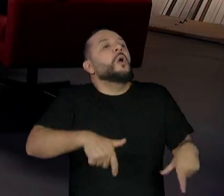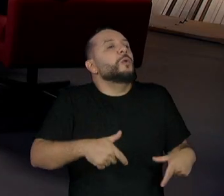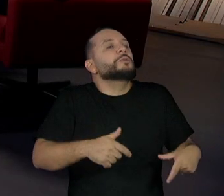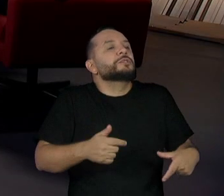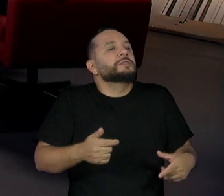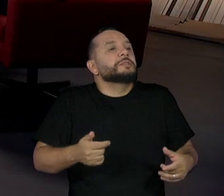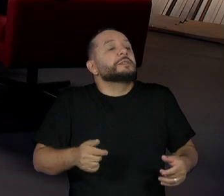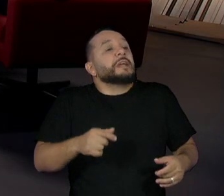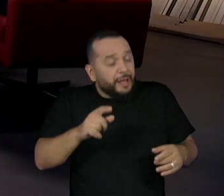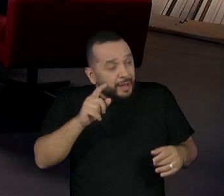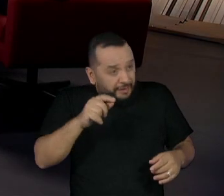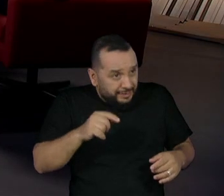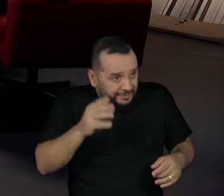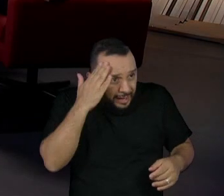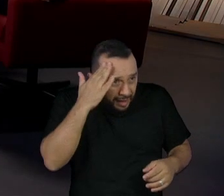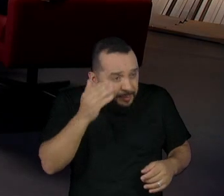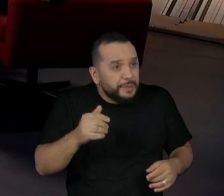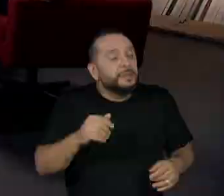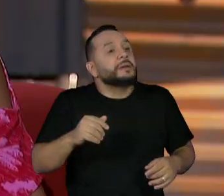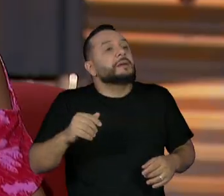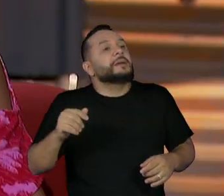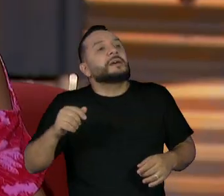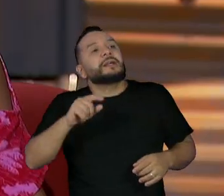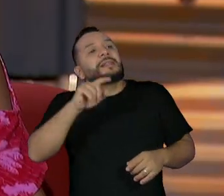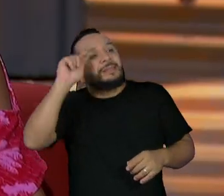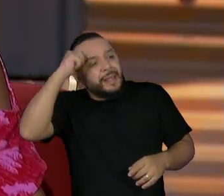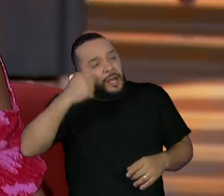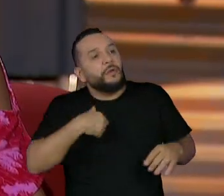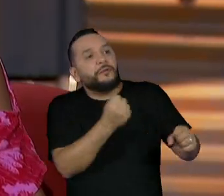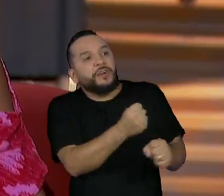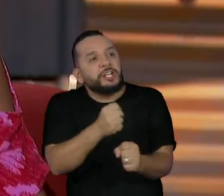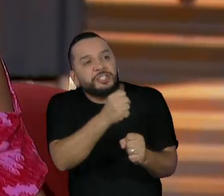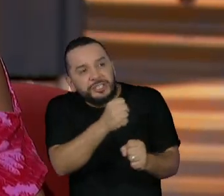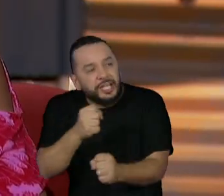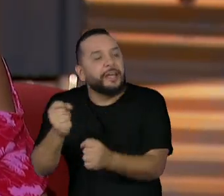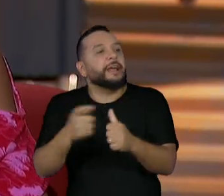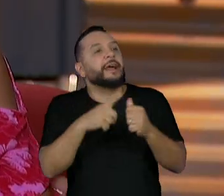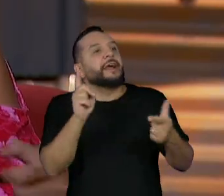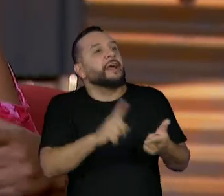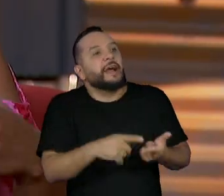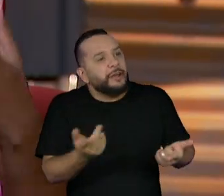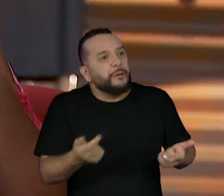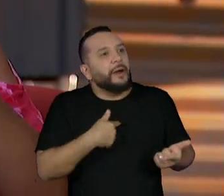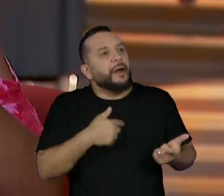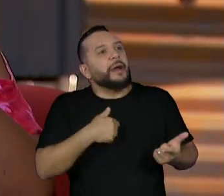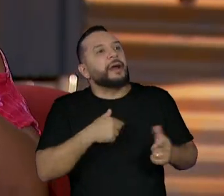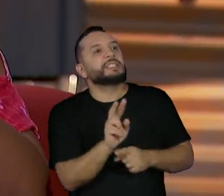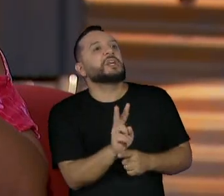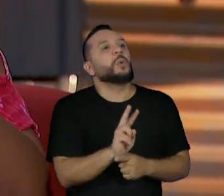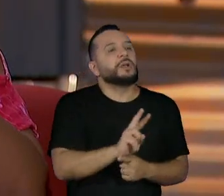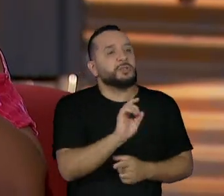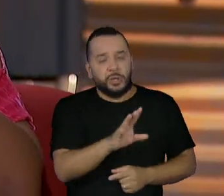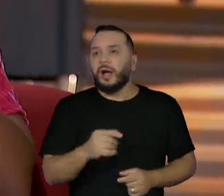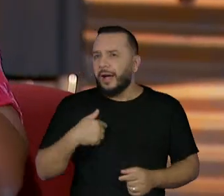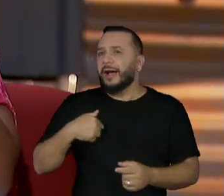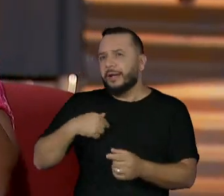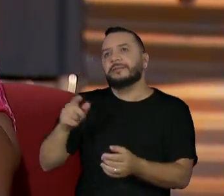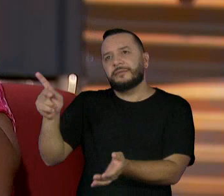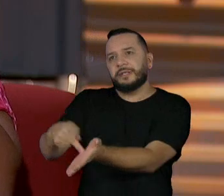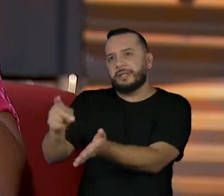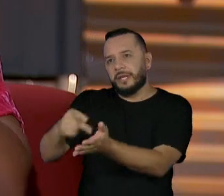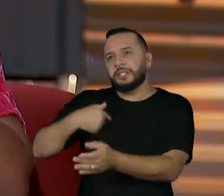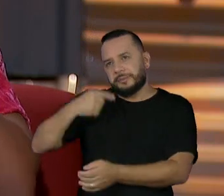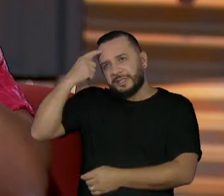os faxineiros, né? Exatamente. Então, a partir daí, eu falei, não, precisa mudar. E aí, como tem essa lógica, né, do crescer